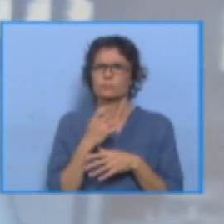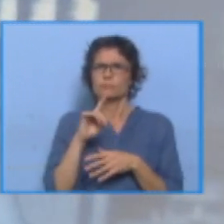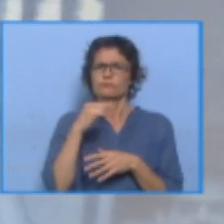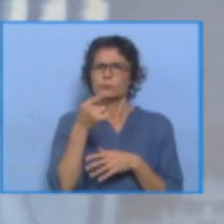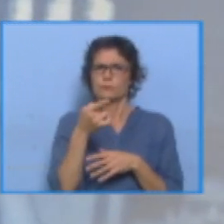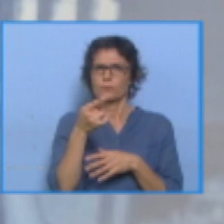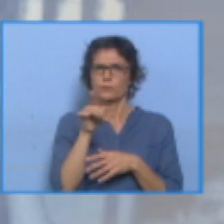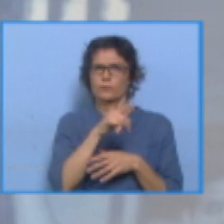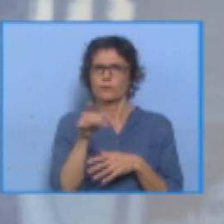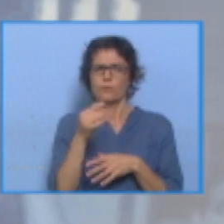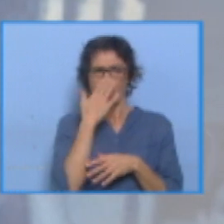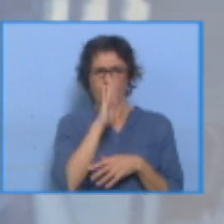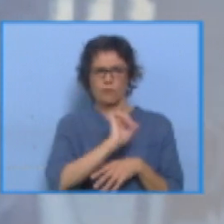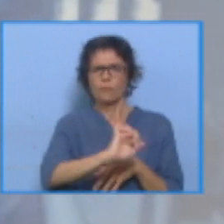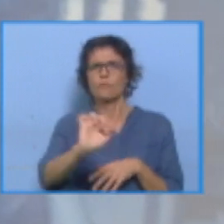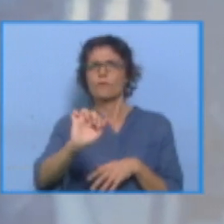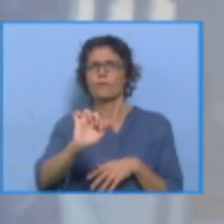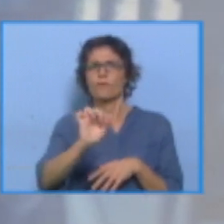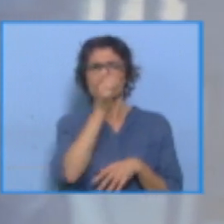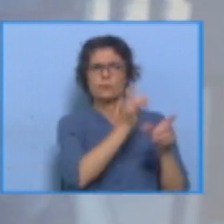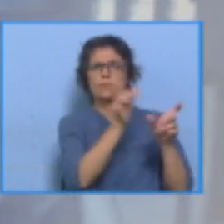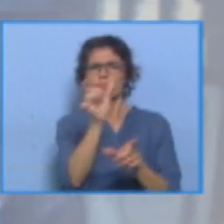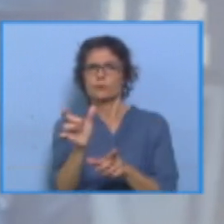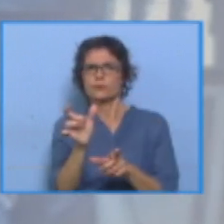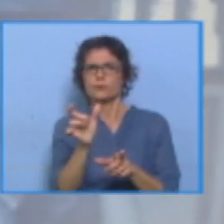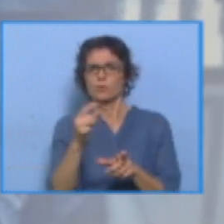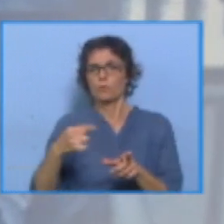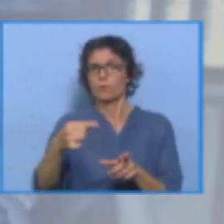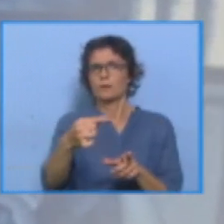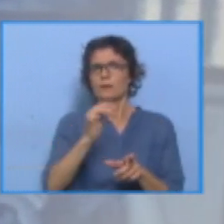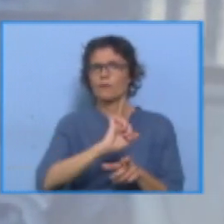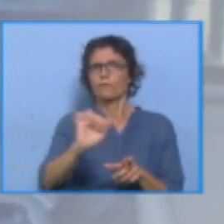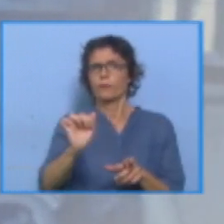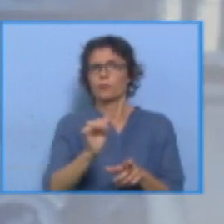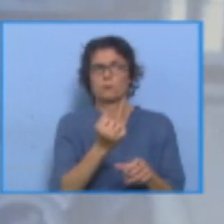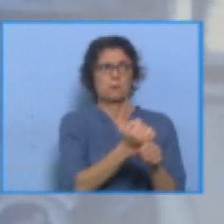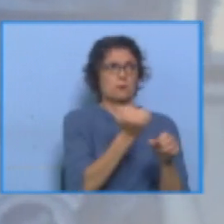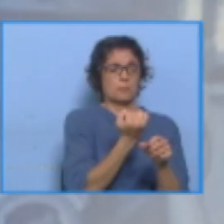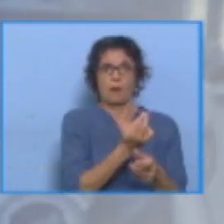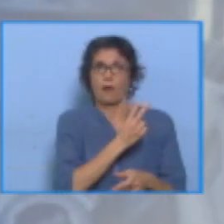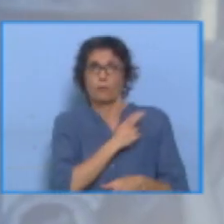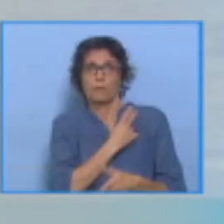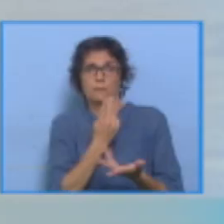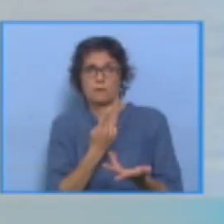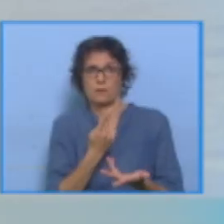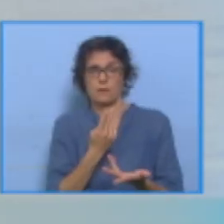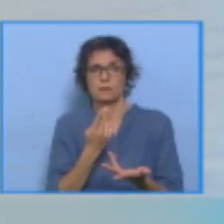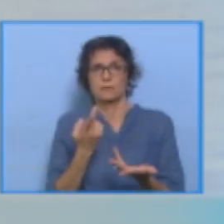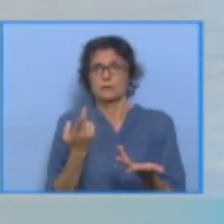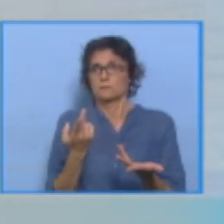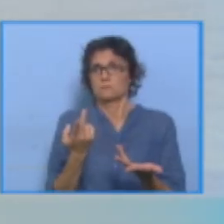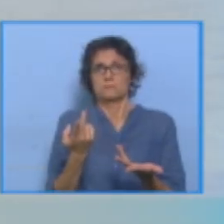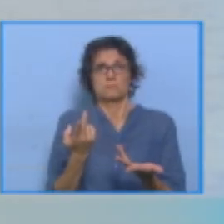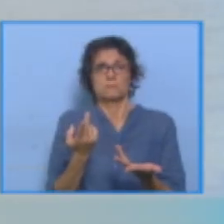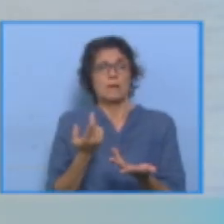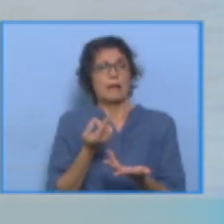vossa atitude perante aqueles com quem convivem no trabalho, na faculdade? Há esta preocupação também